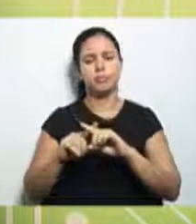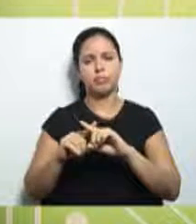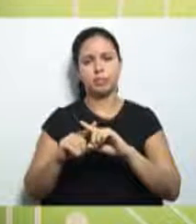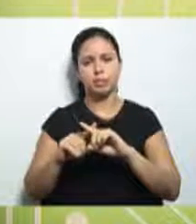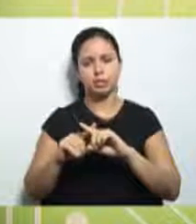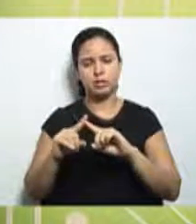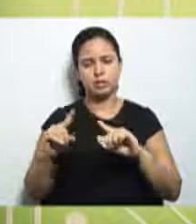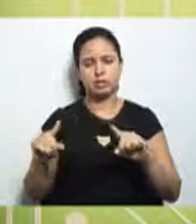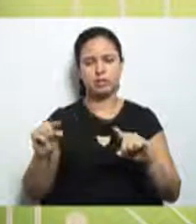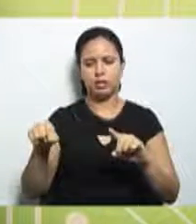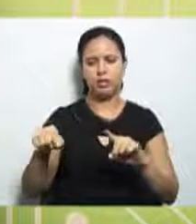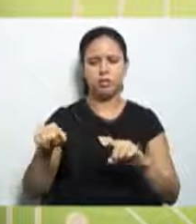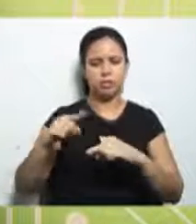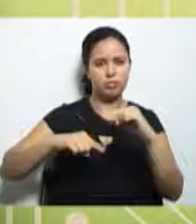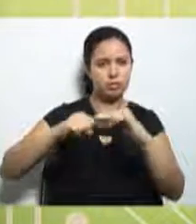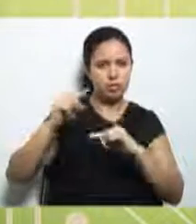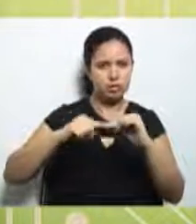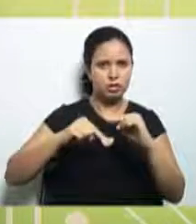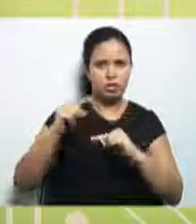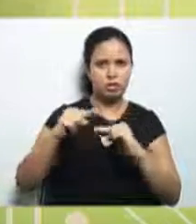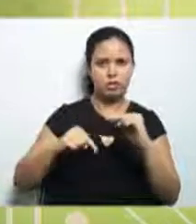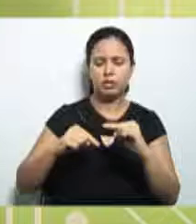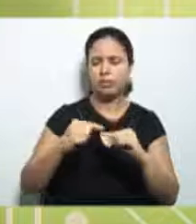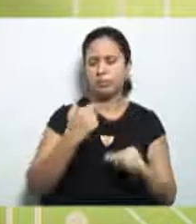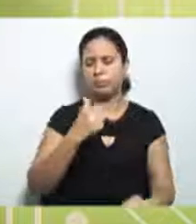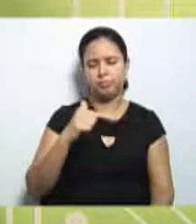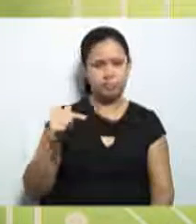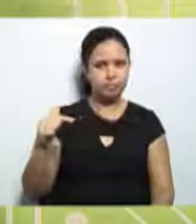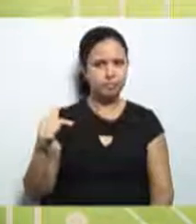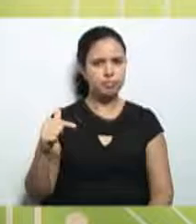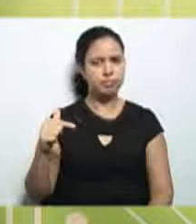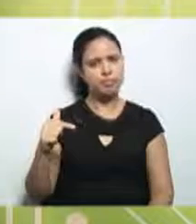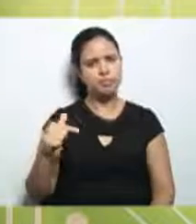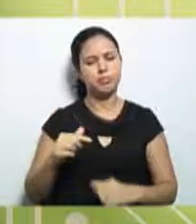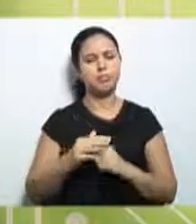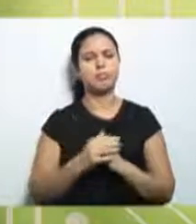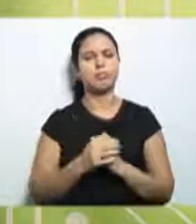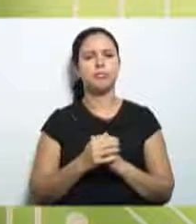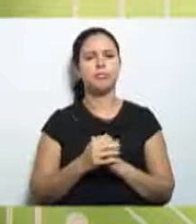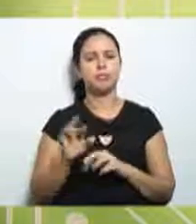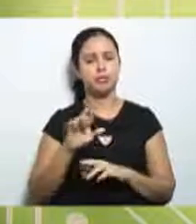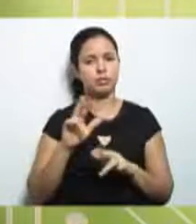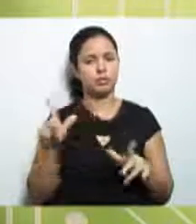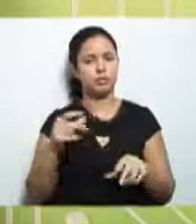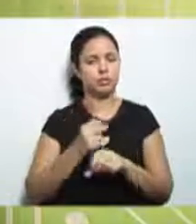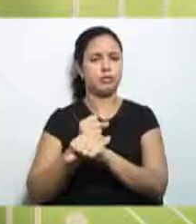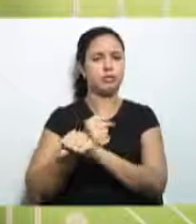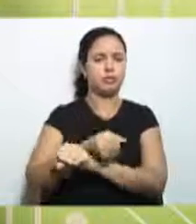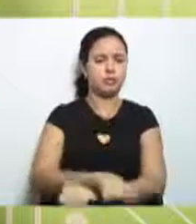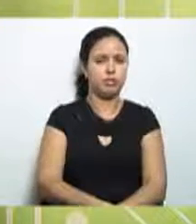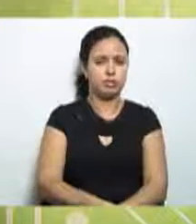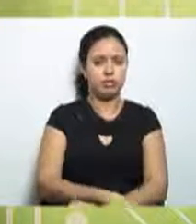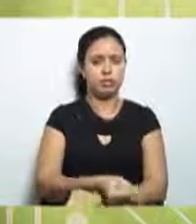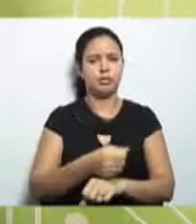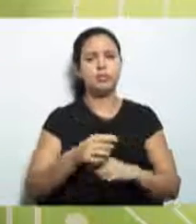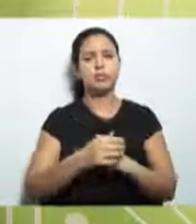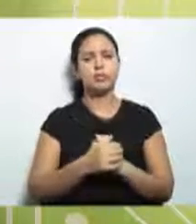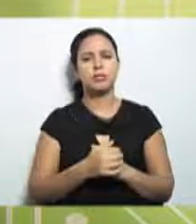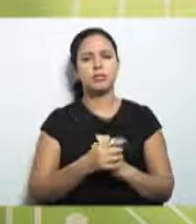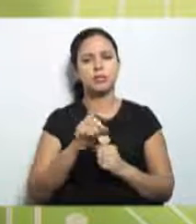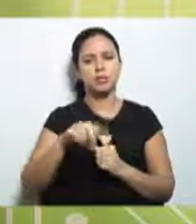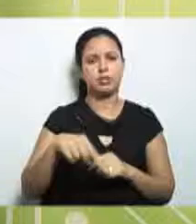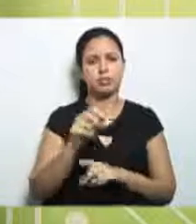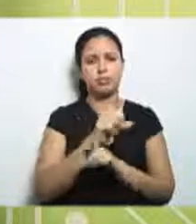ele não era uma coisa, né? Ele era um pouquinho mais acima do que o escravo. É claro, né? É